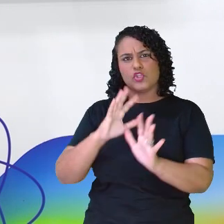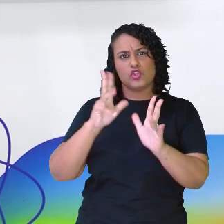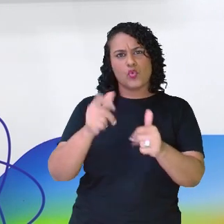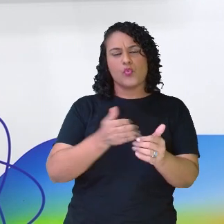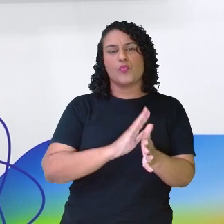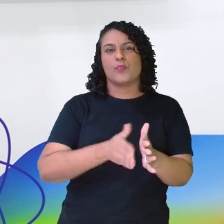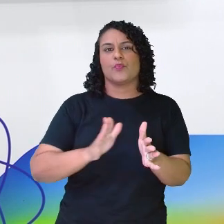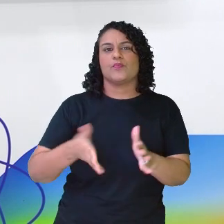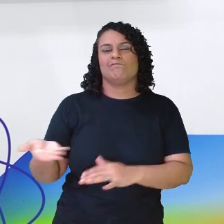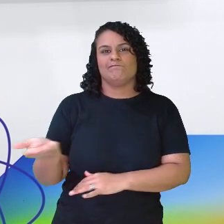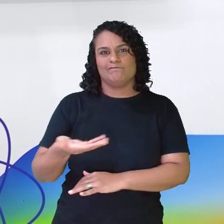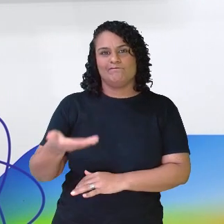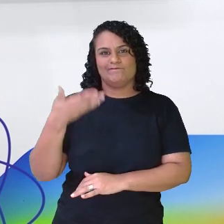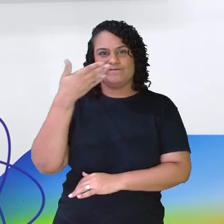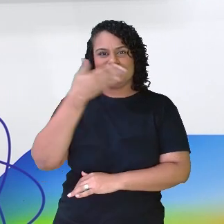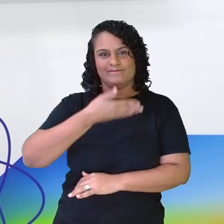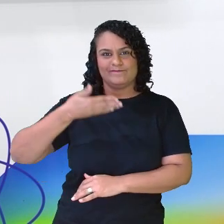processo ali.